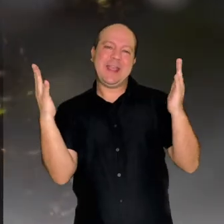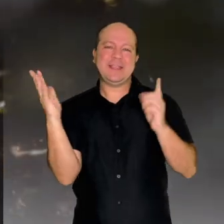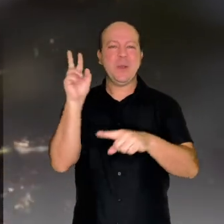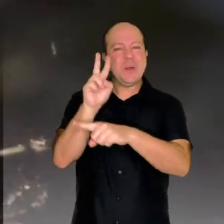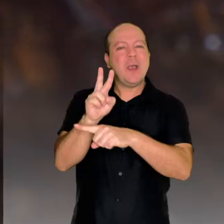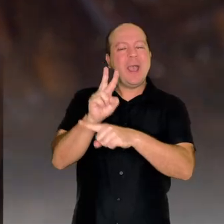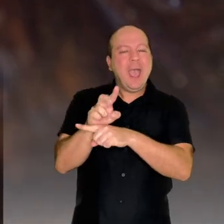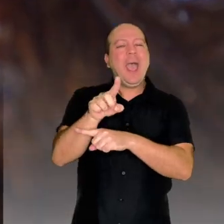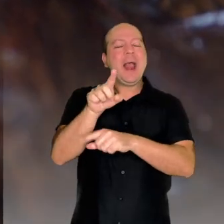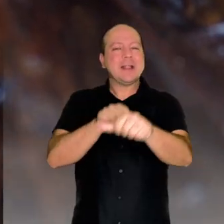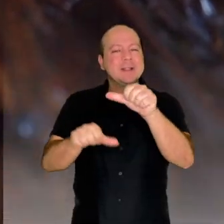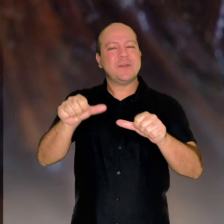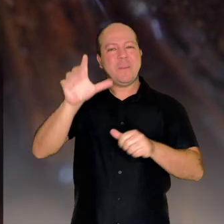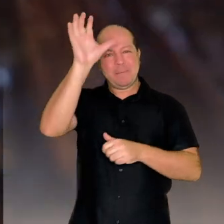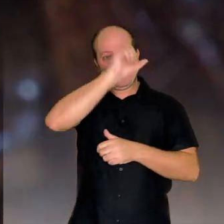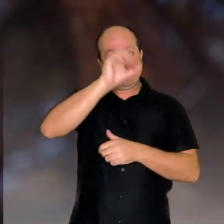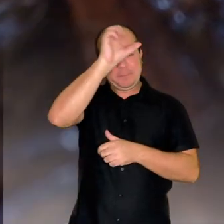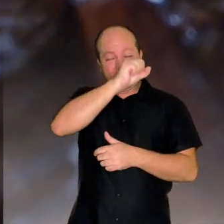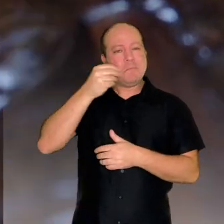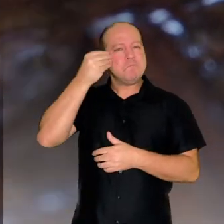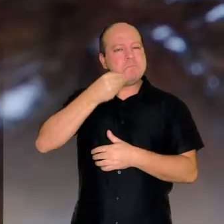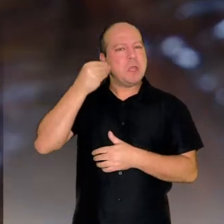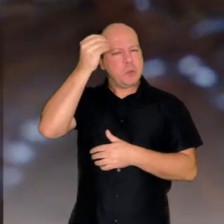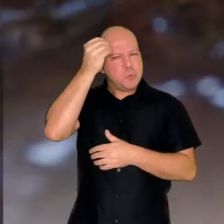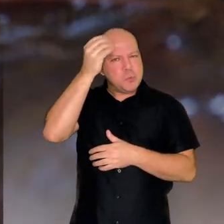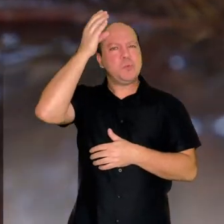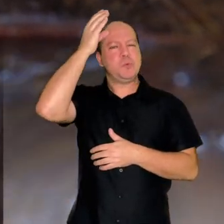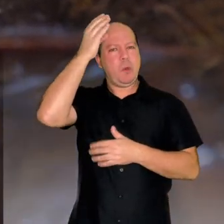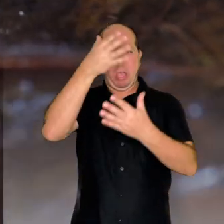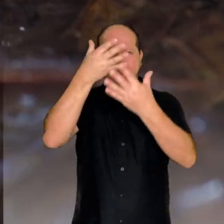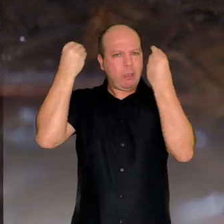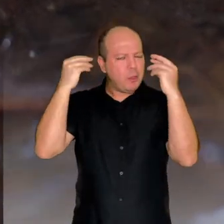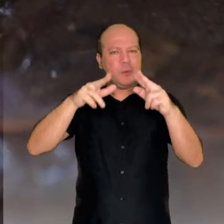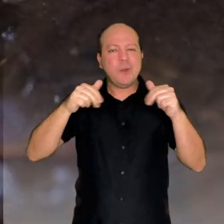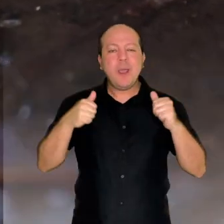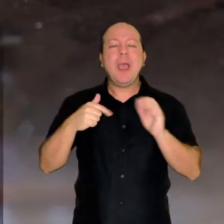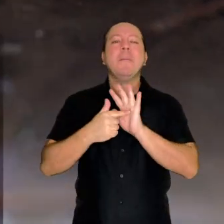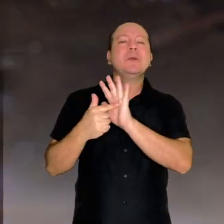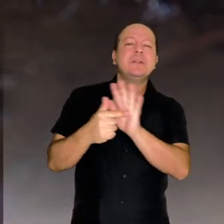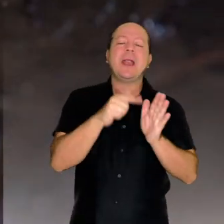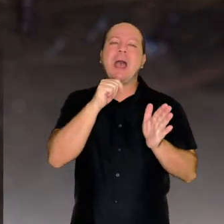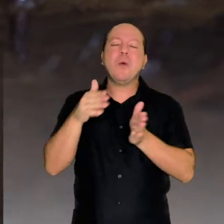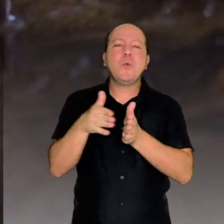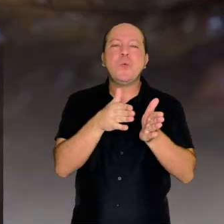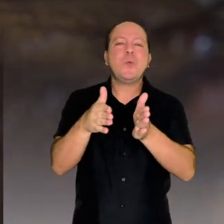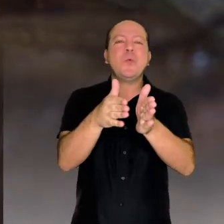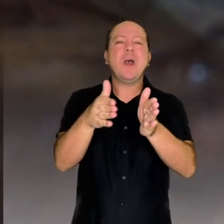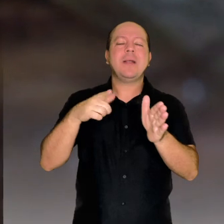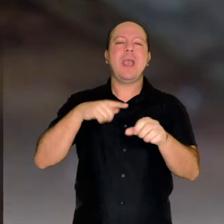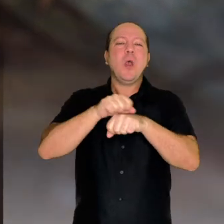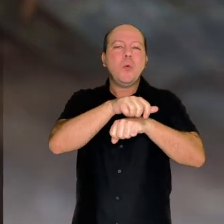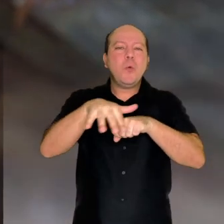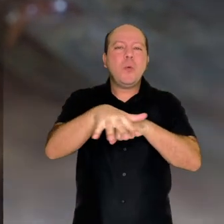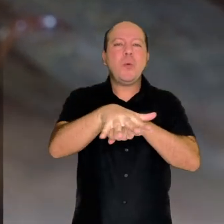natureza preservada, que ela transforma o aprendizado em uma experiência enriquecedora e inesquecível, revelando a magia oculta das águas que